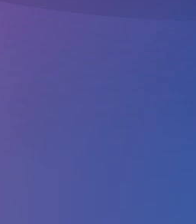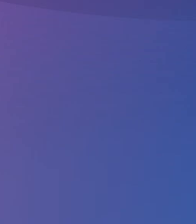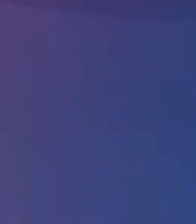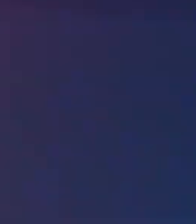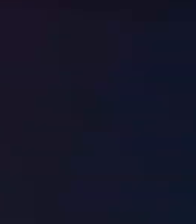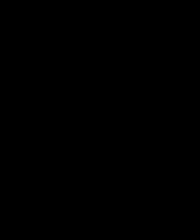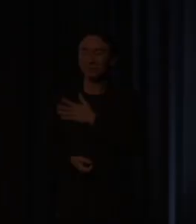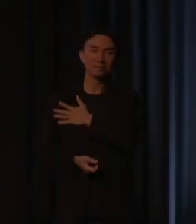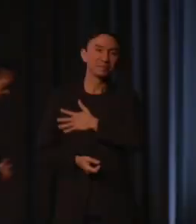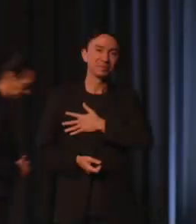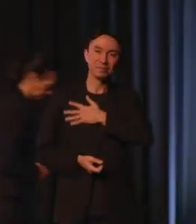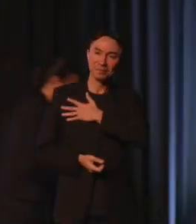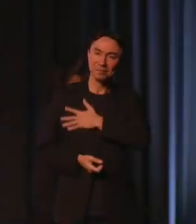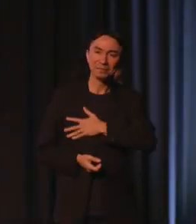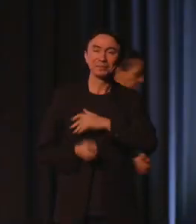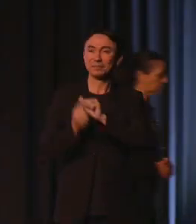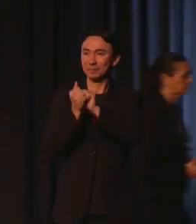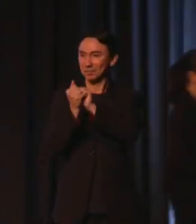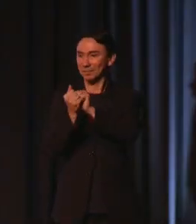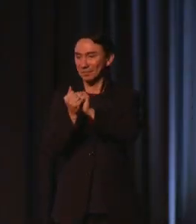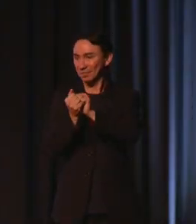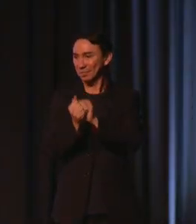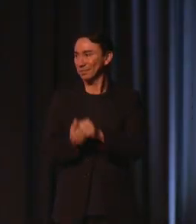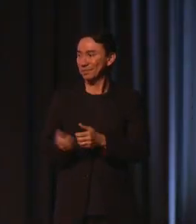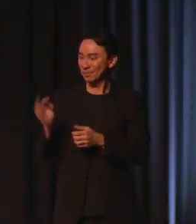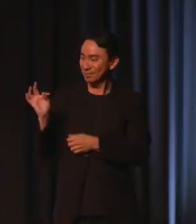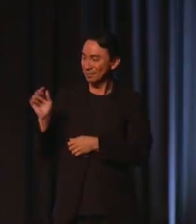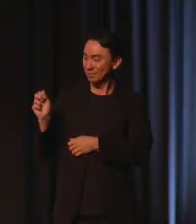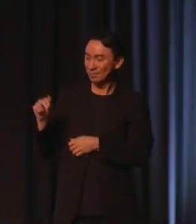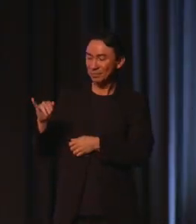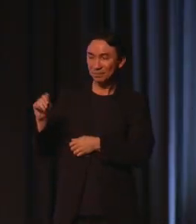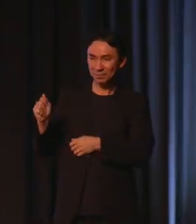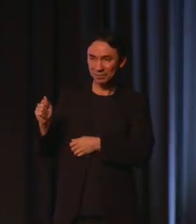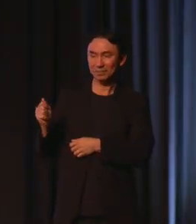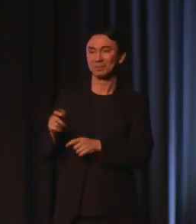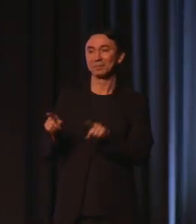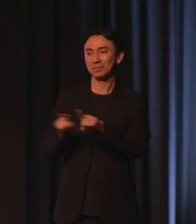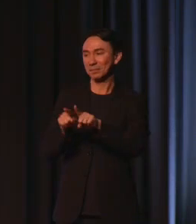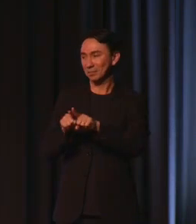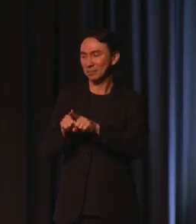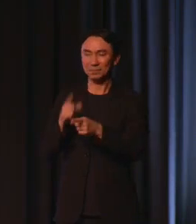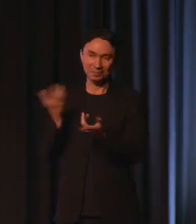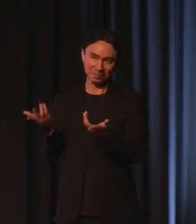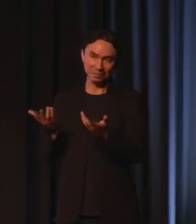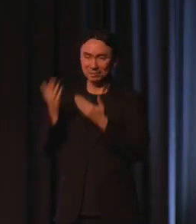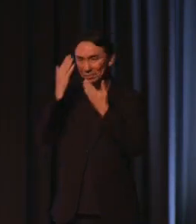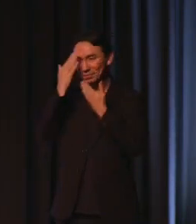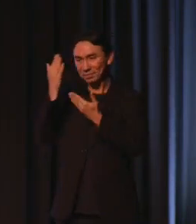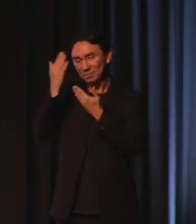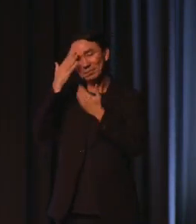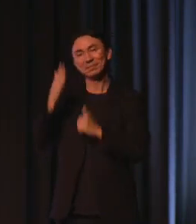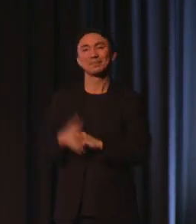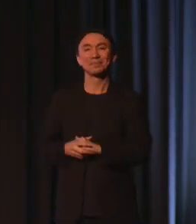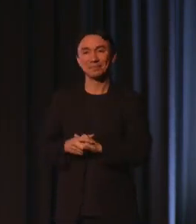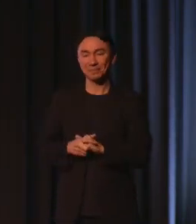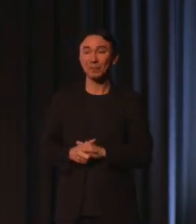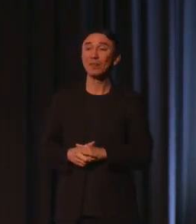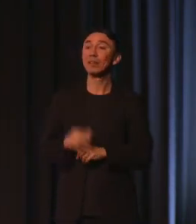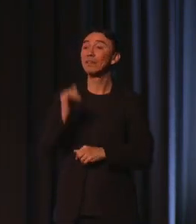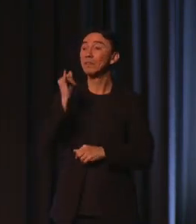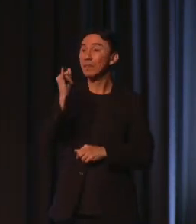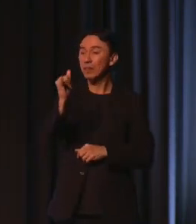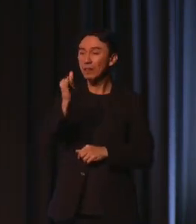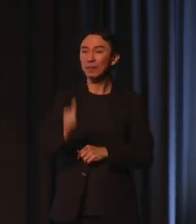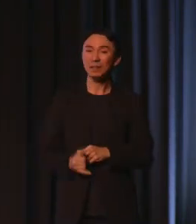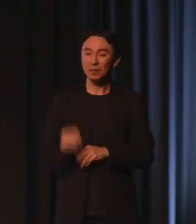prazer enorme estar aqui. Eu gostaria de agradecer a Tânia e a federação e dizer que os gravetos, quando estão juntos, eles